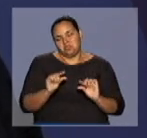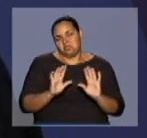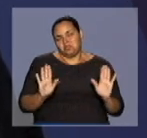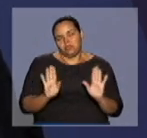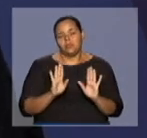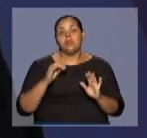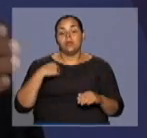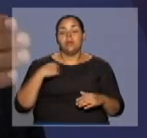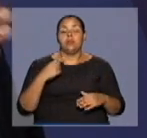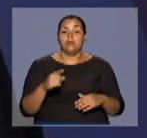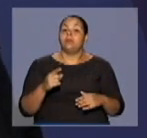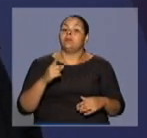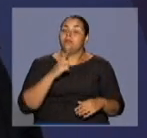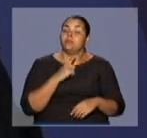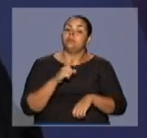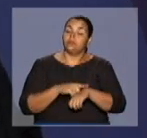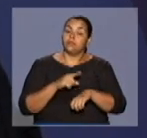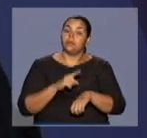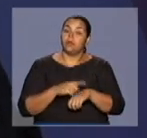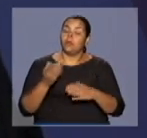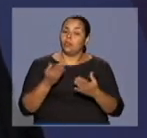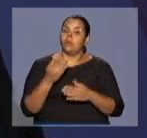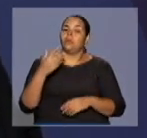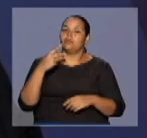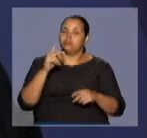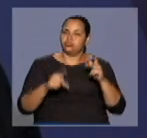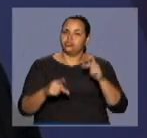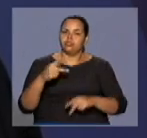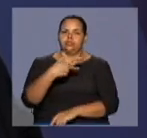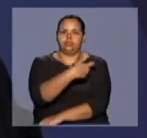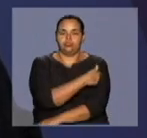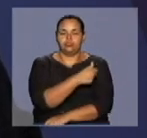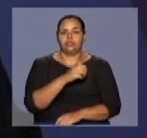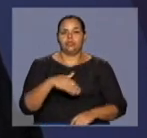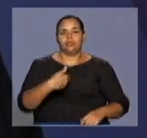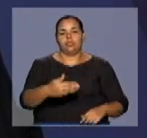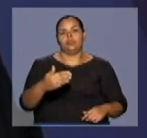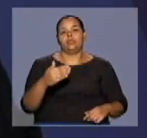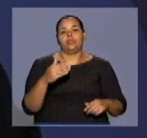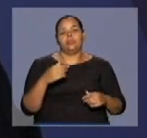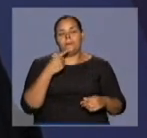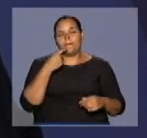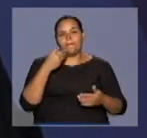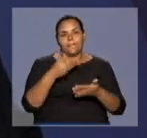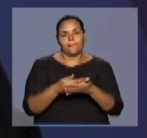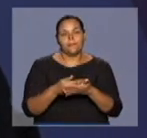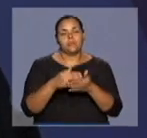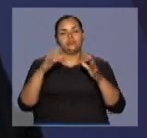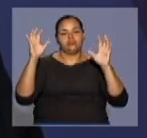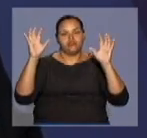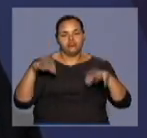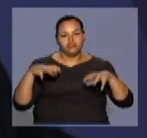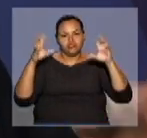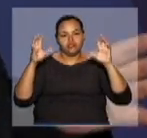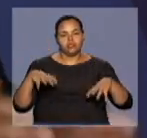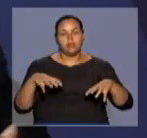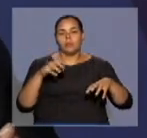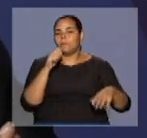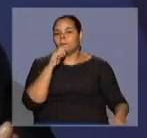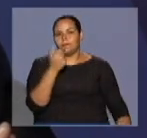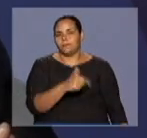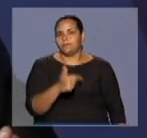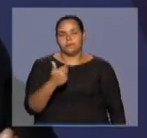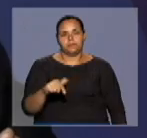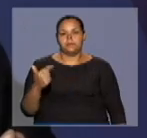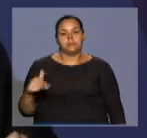Então, esse é o tempo para se vacinar a população, para quando chegarmos no próximo período de chuvas, nós não